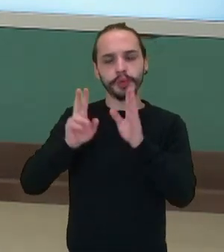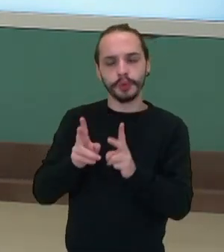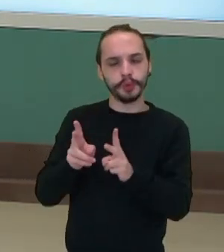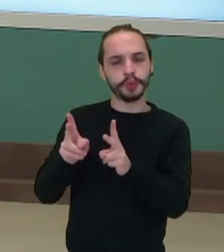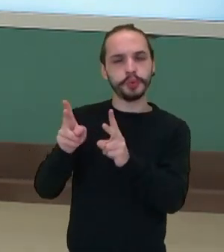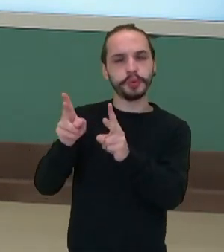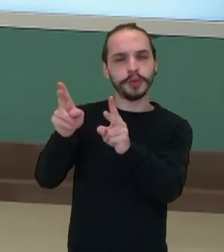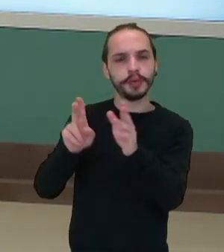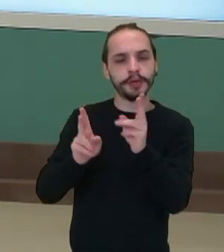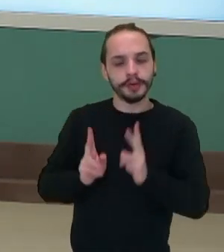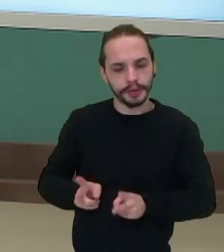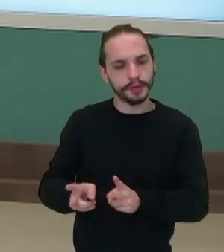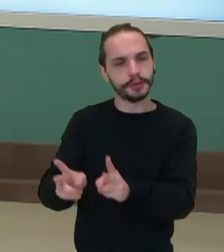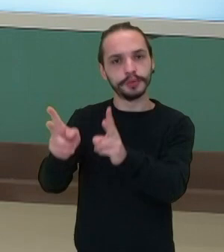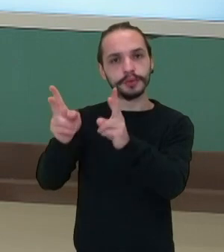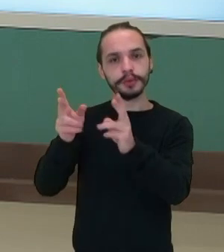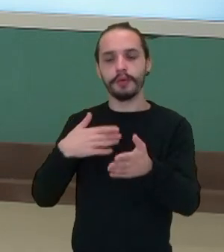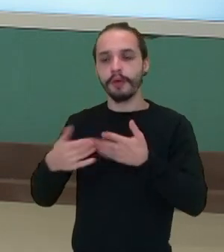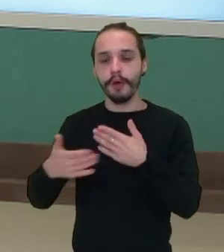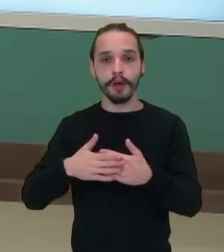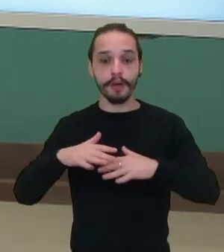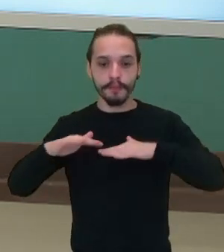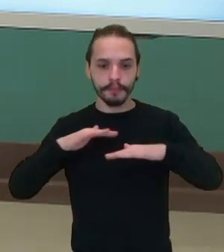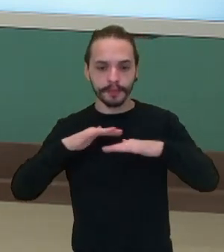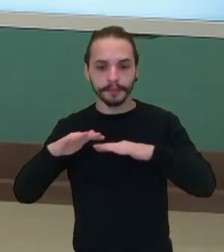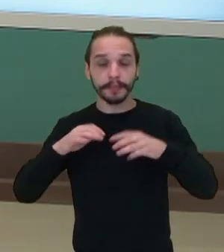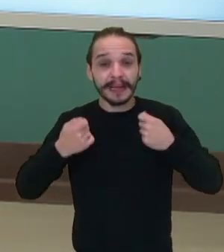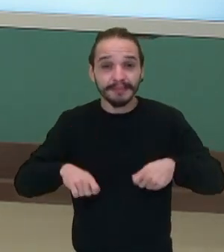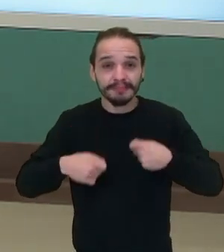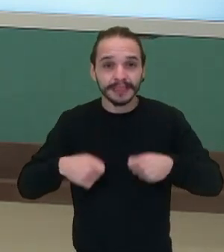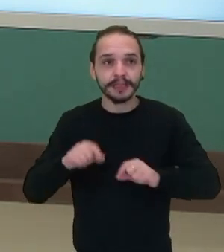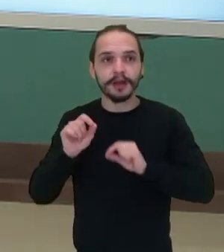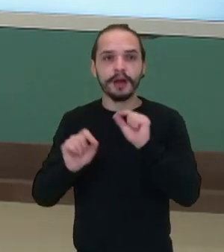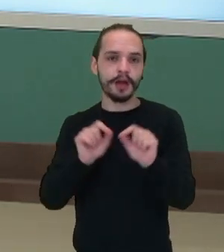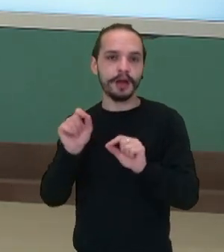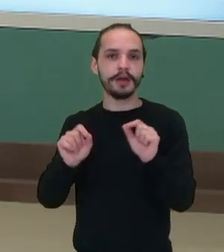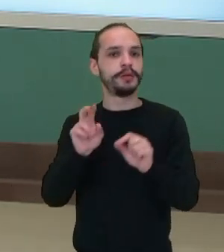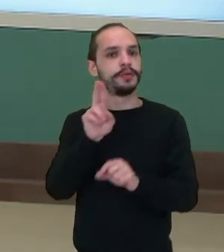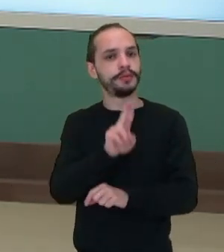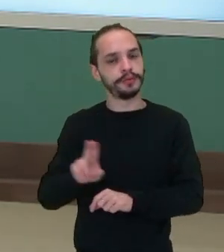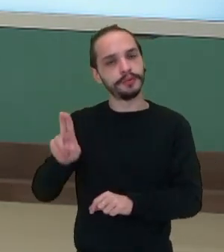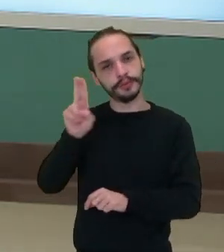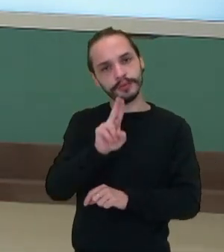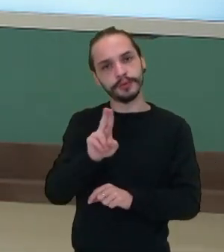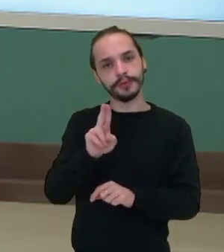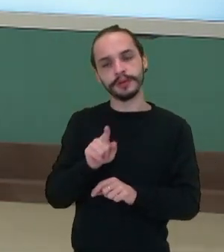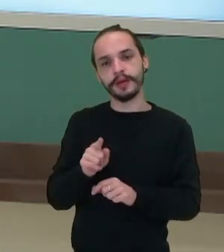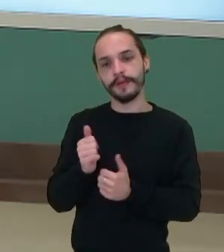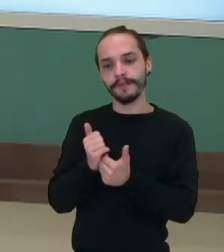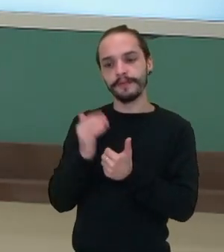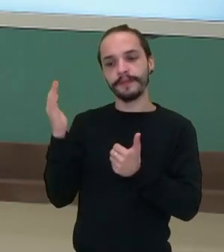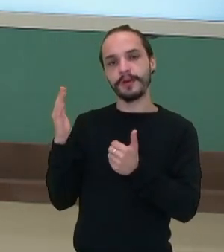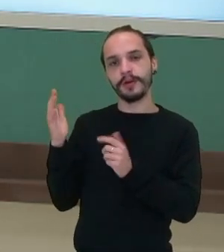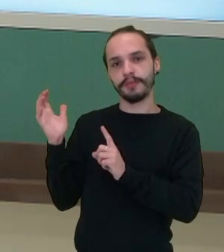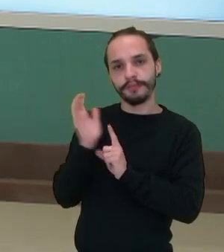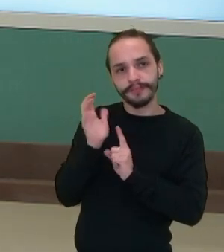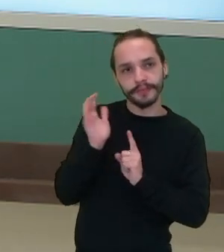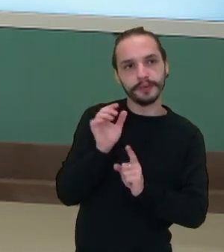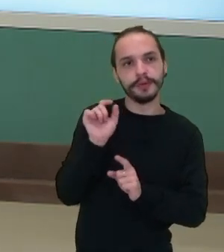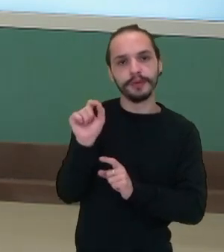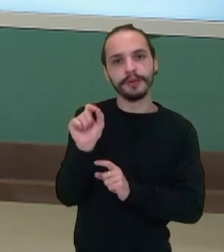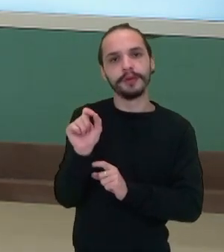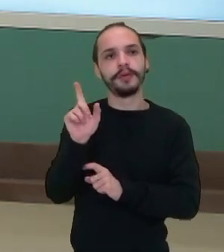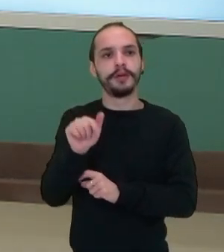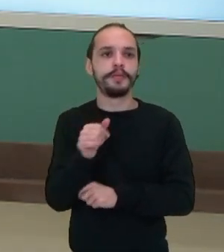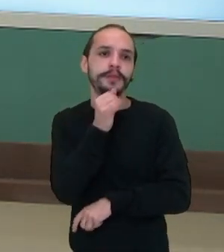essa, né? Qualquer movimentação que você precise, aí você vai precisar de um agente externo, que é